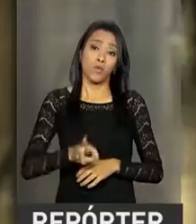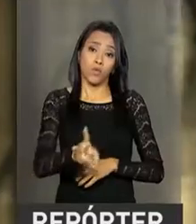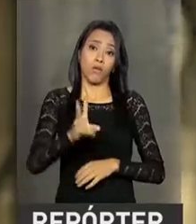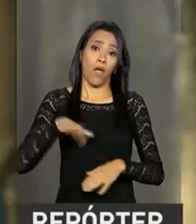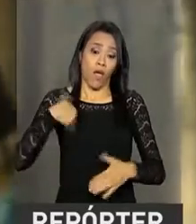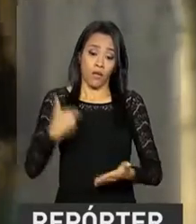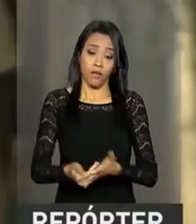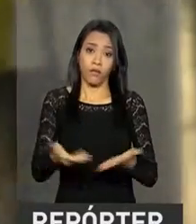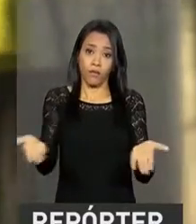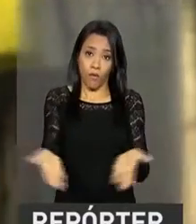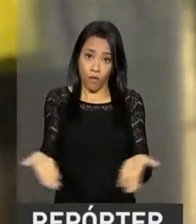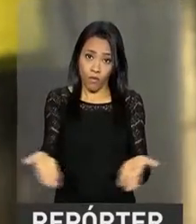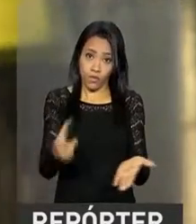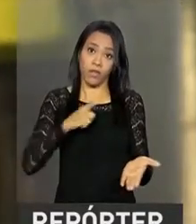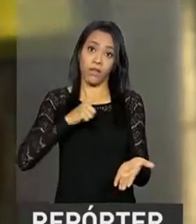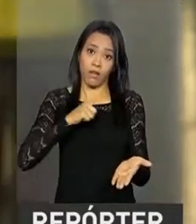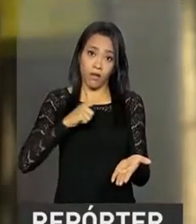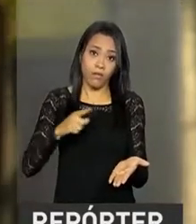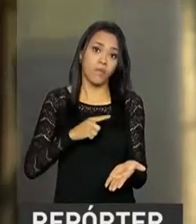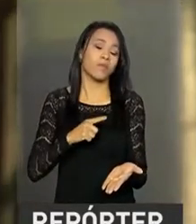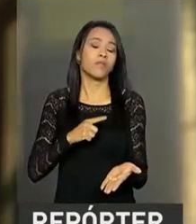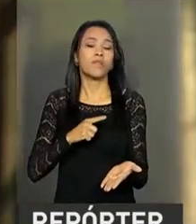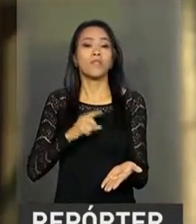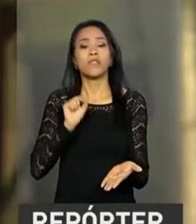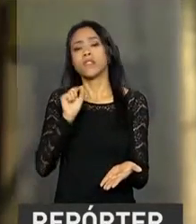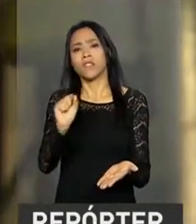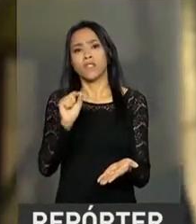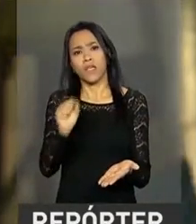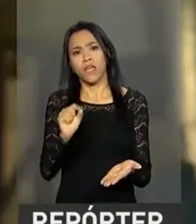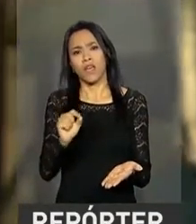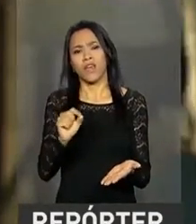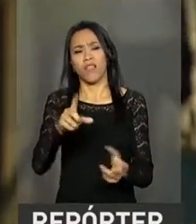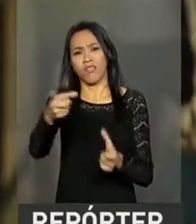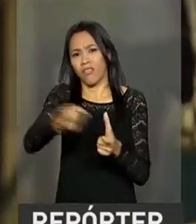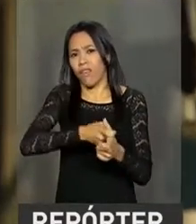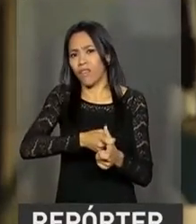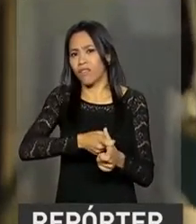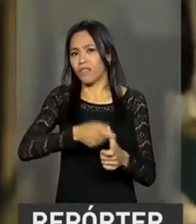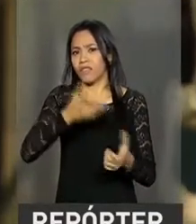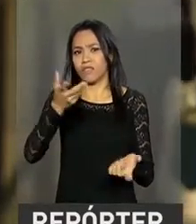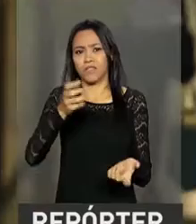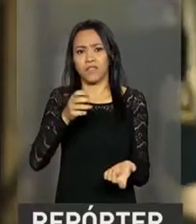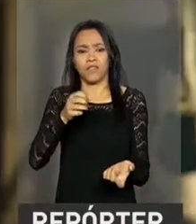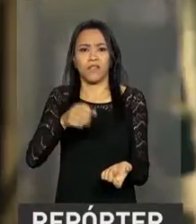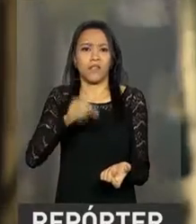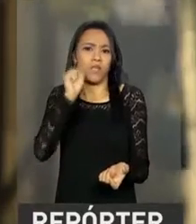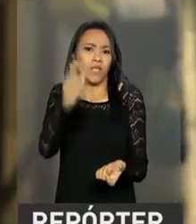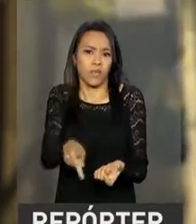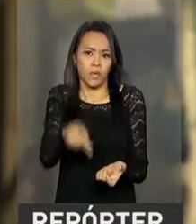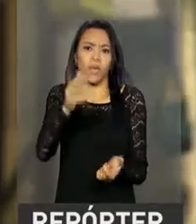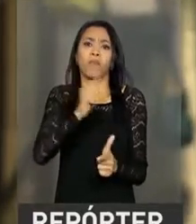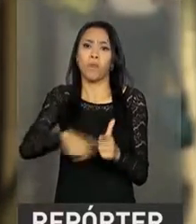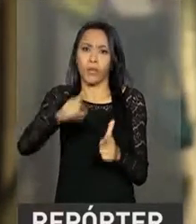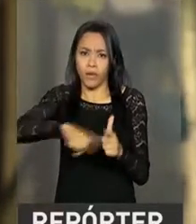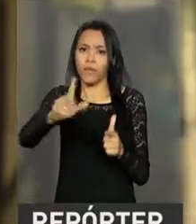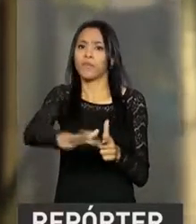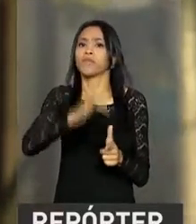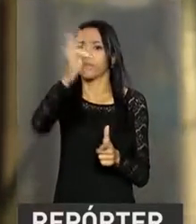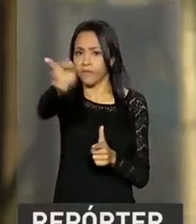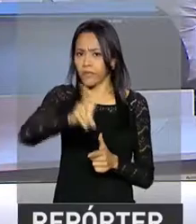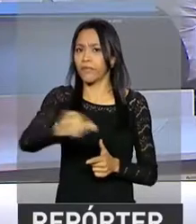ritmo que hoje nós temos é de déficit na previdência nós vamos ter problema no futuro com